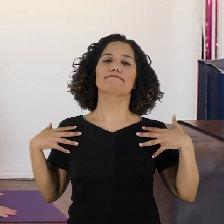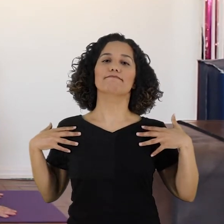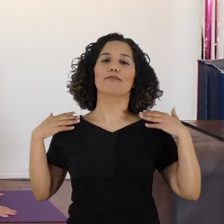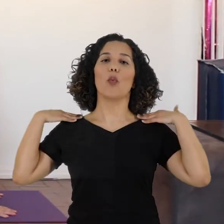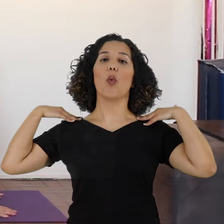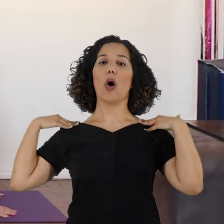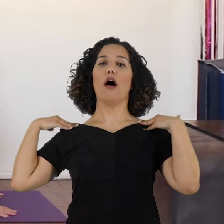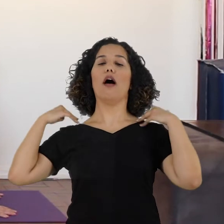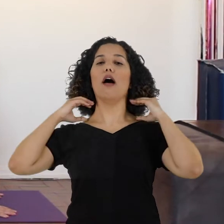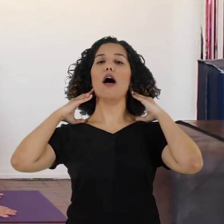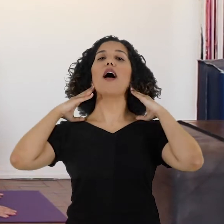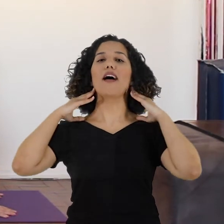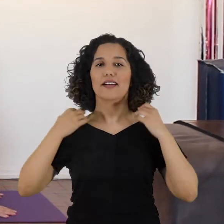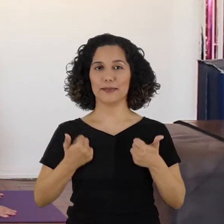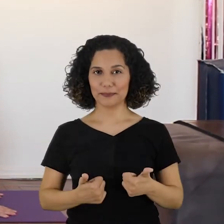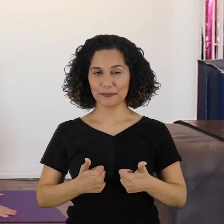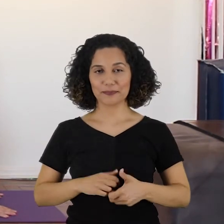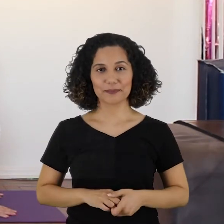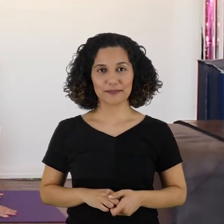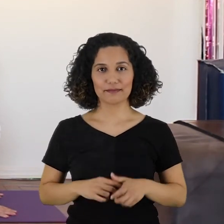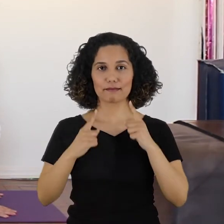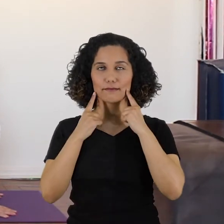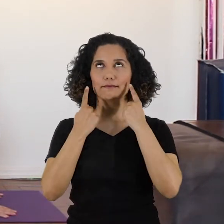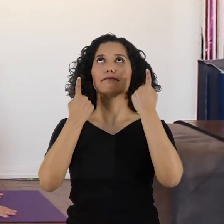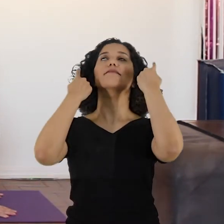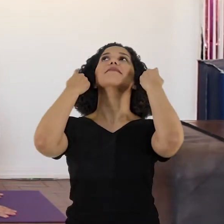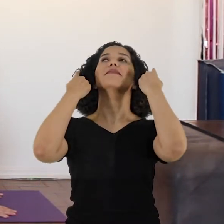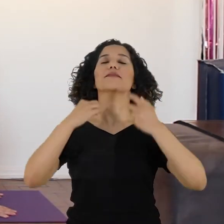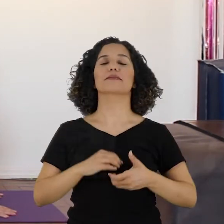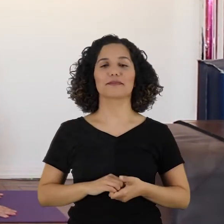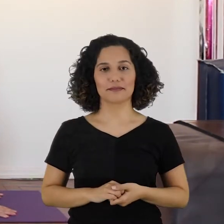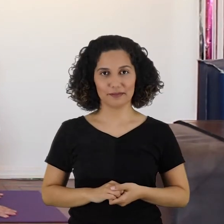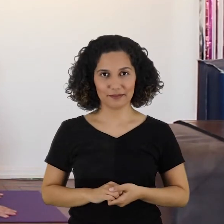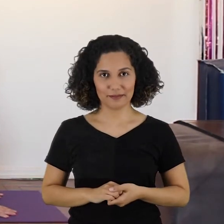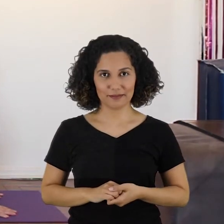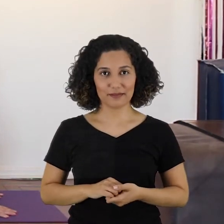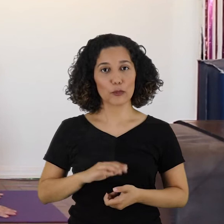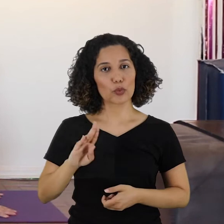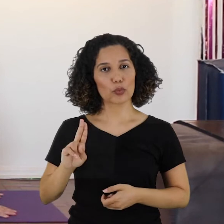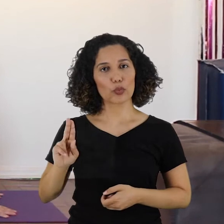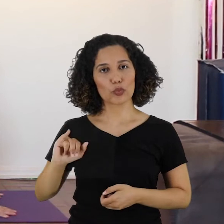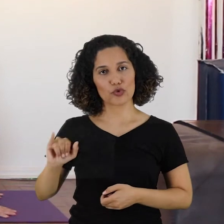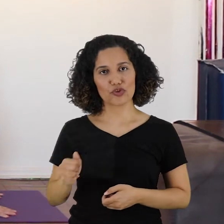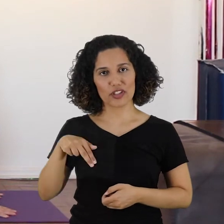tirar as orelhas de perto dos ombros. Deixa a cabeça cair lá atrás.